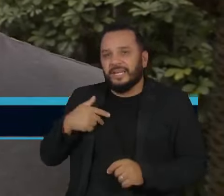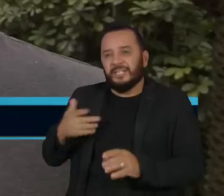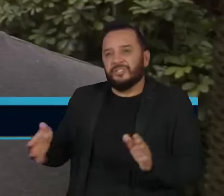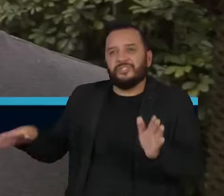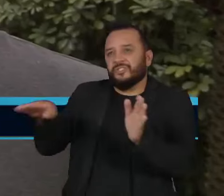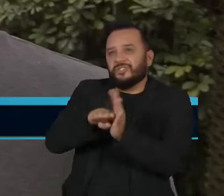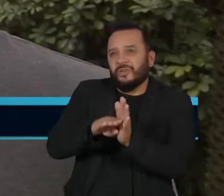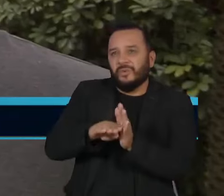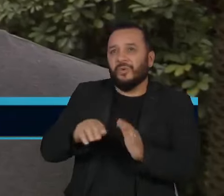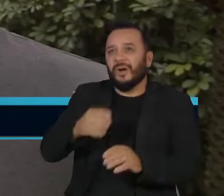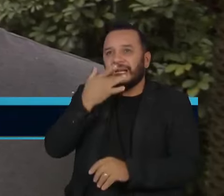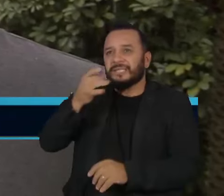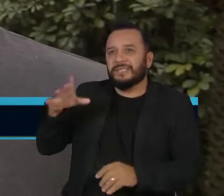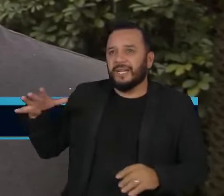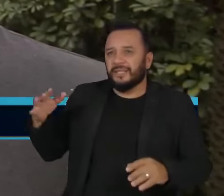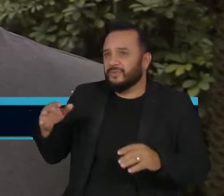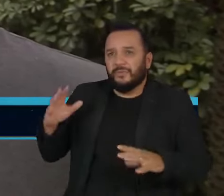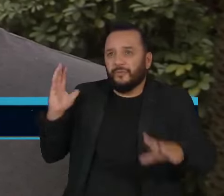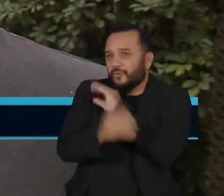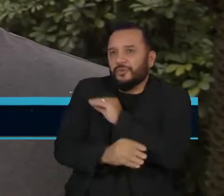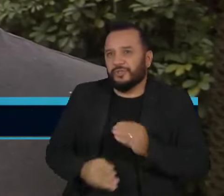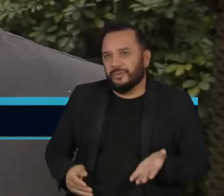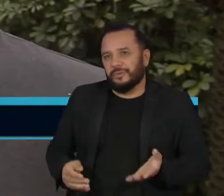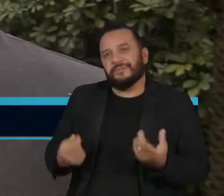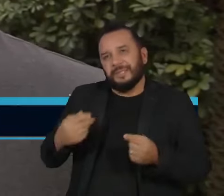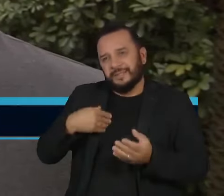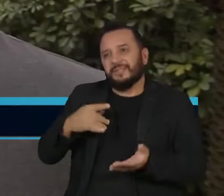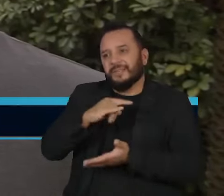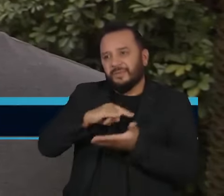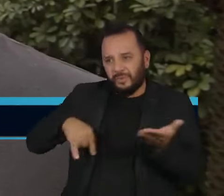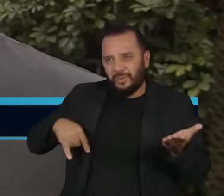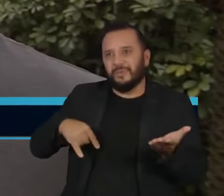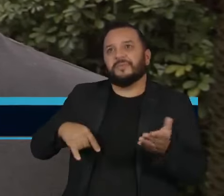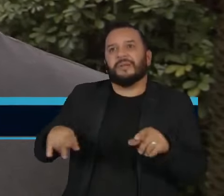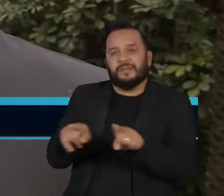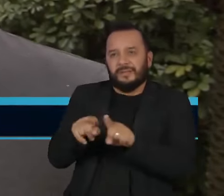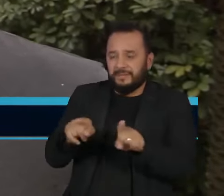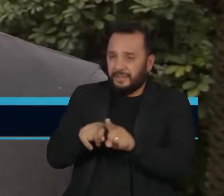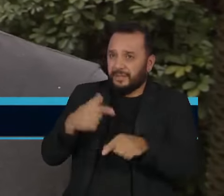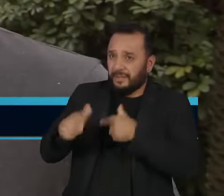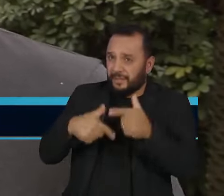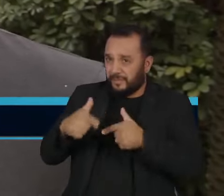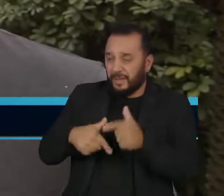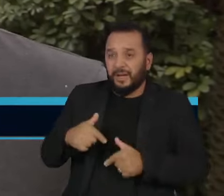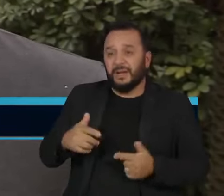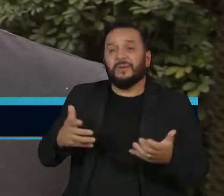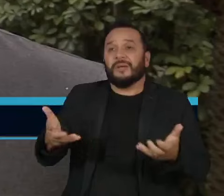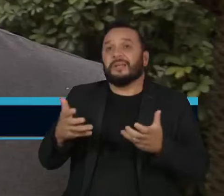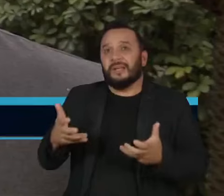da documentação e do trabalho. A angústia de encontrar um trabalho para